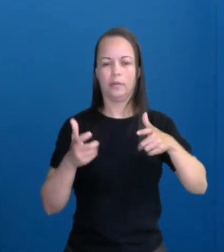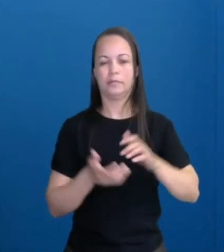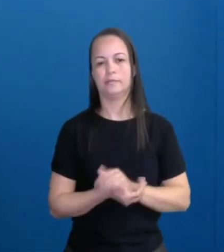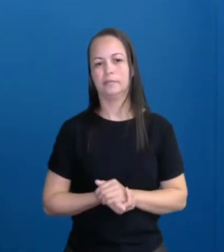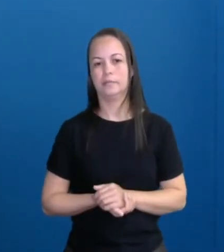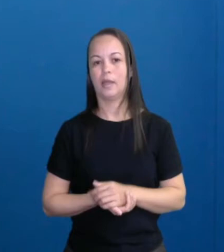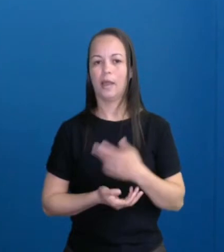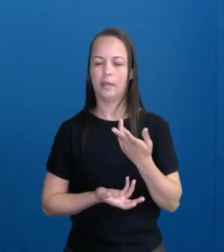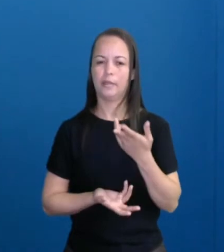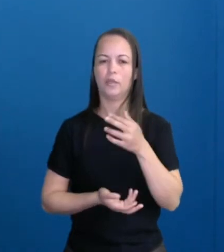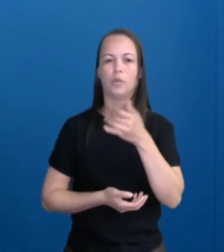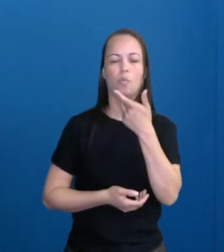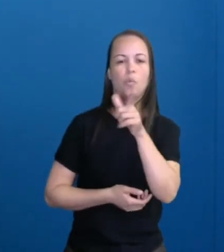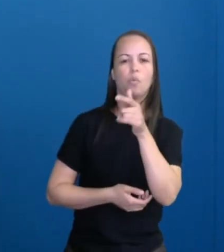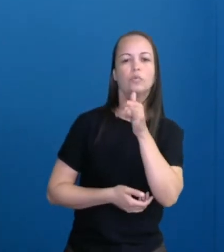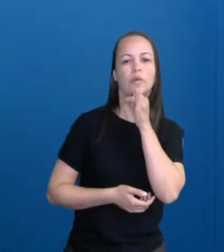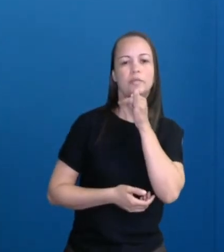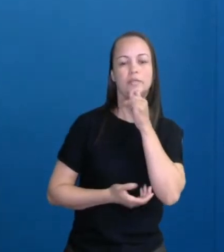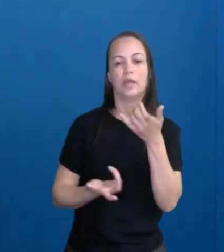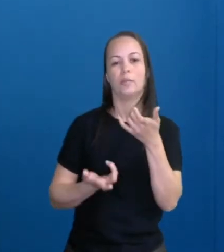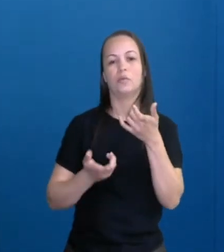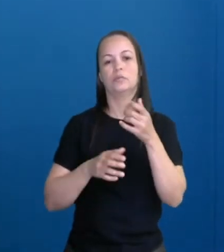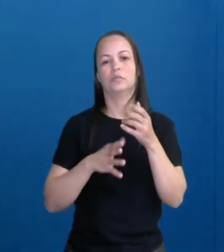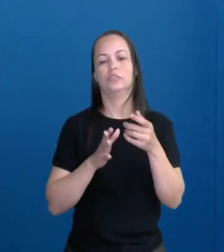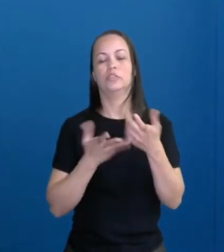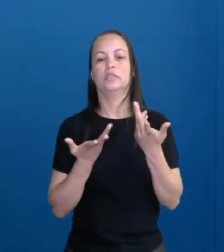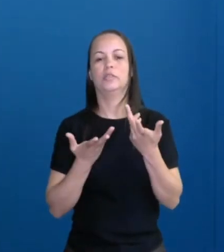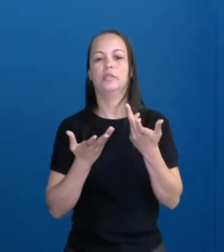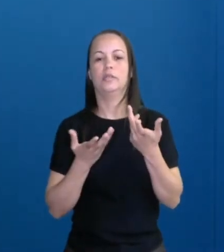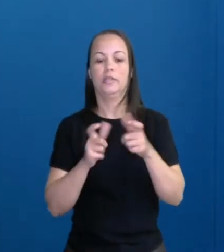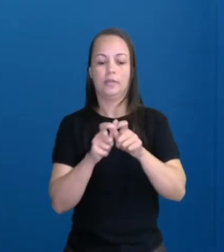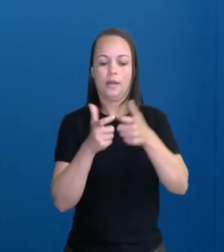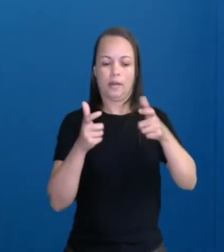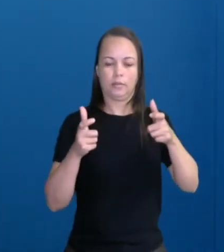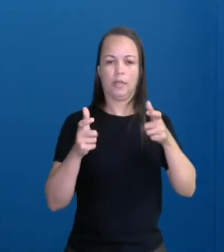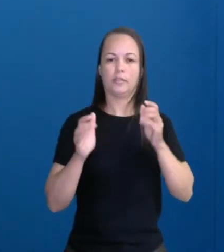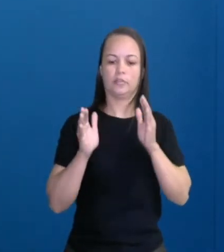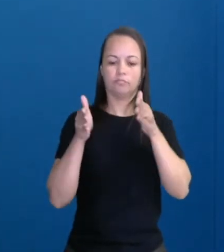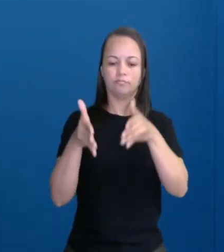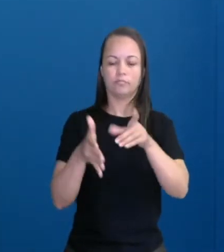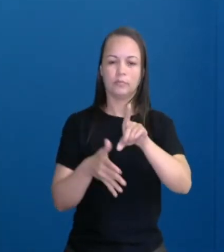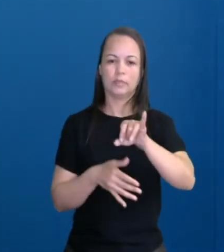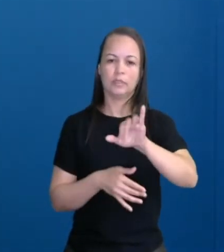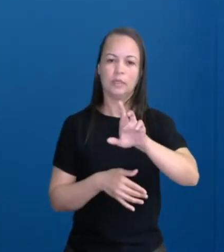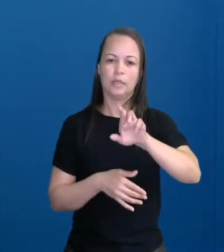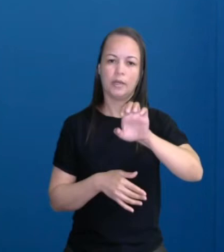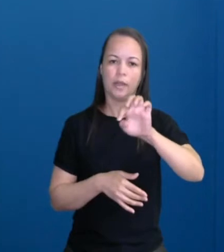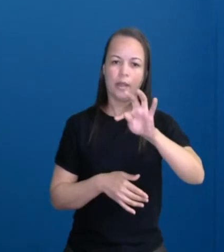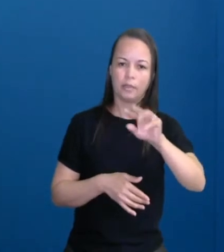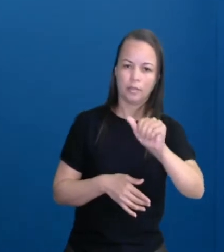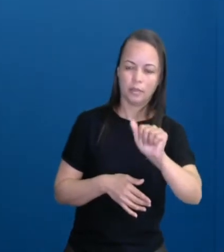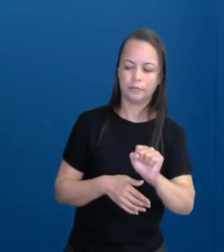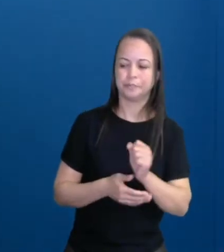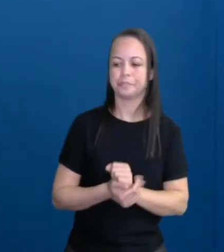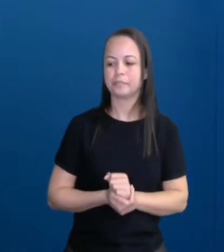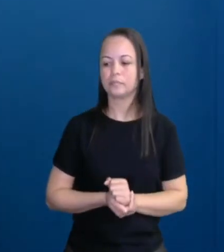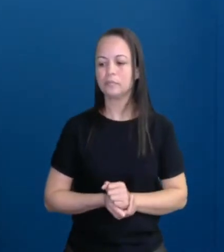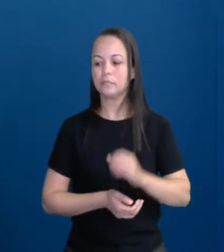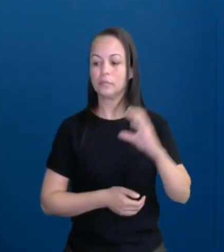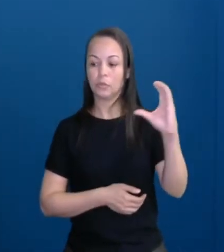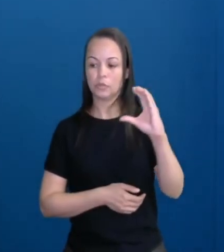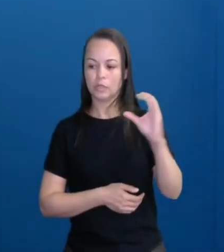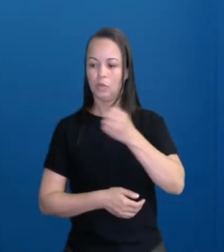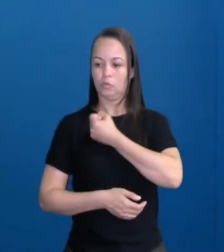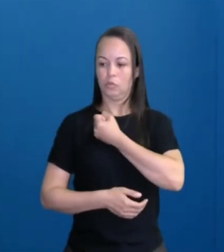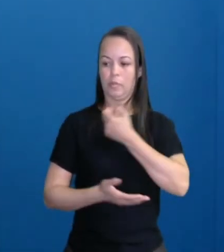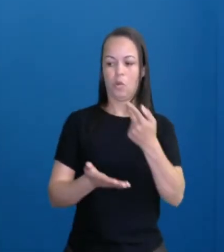Tá aí outro exemplo de grandezas que são diretas. No item C, número de erros em uma prova e